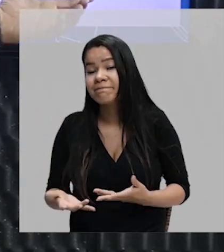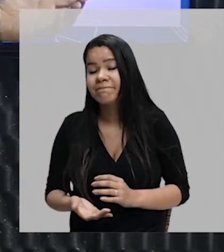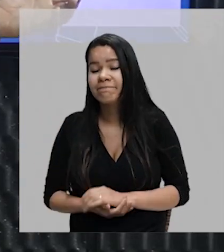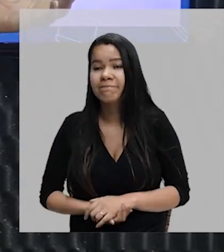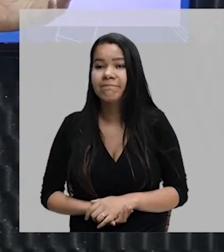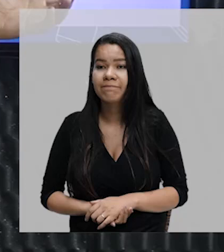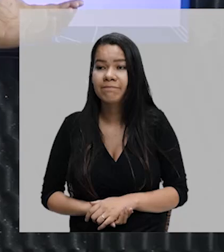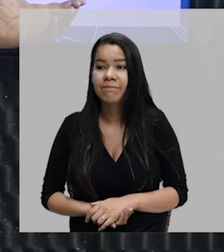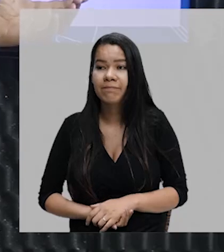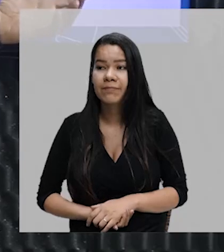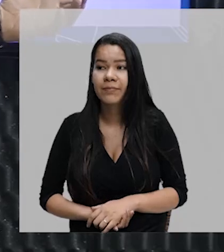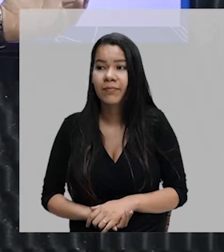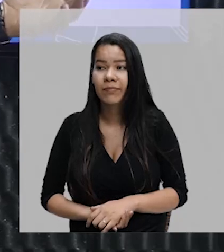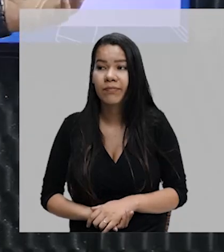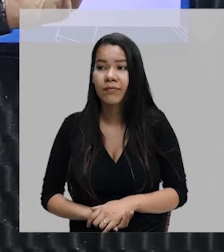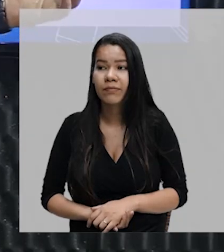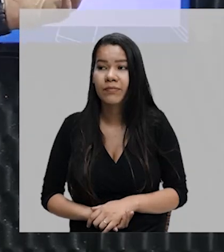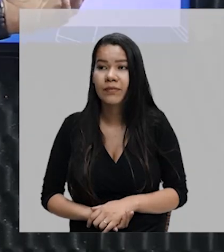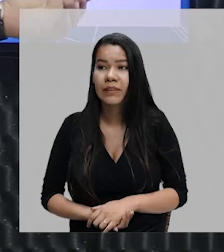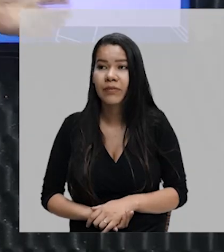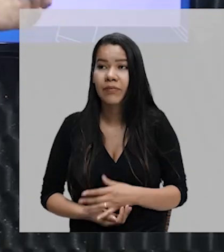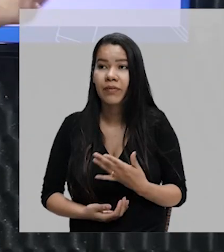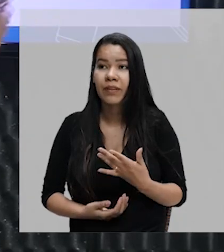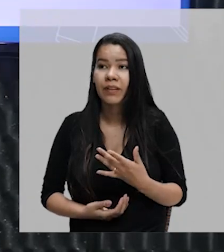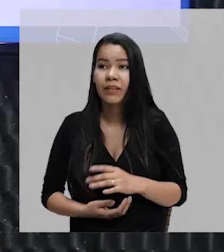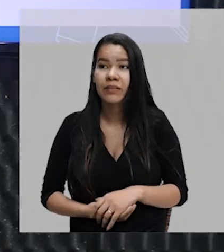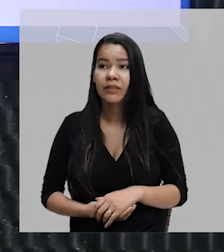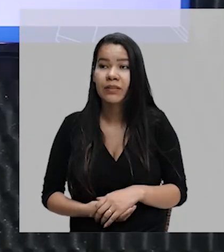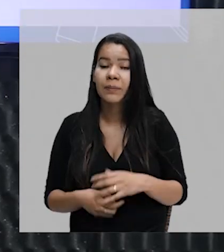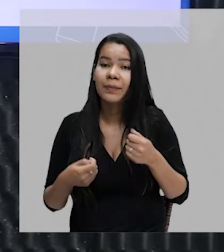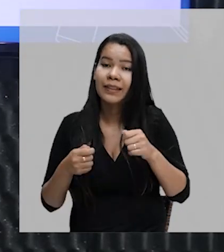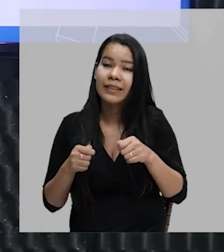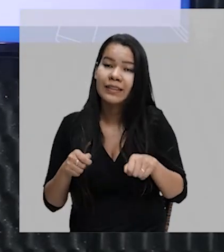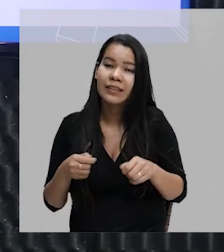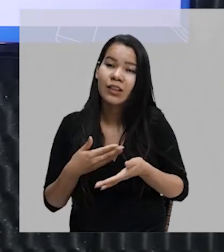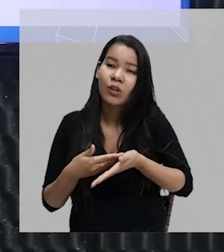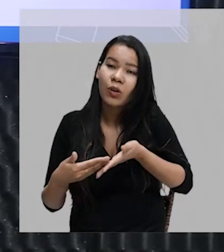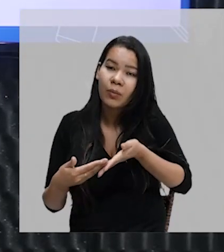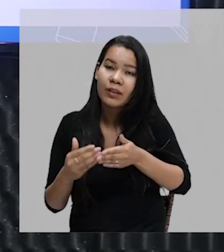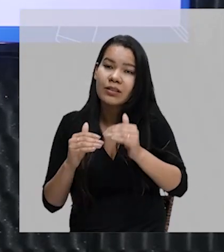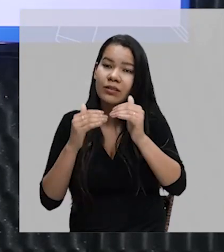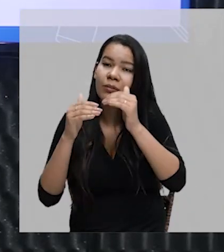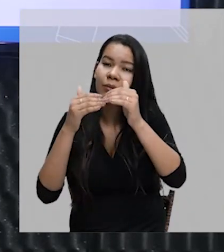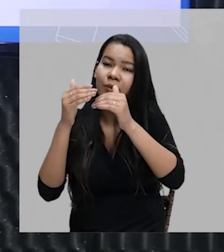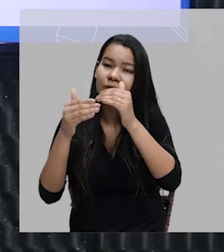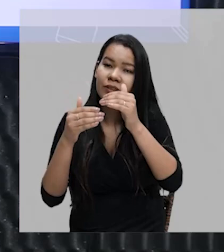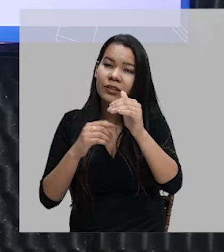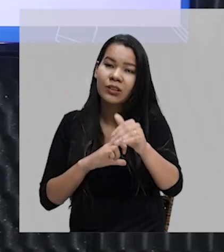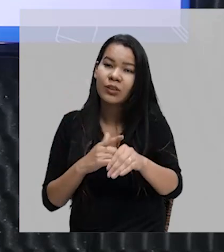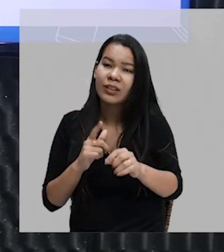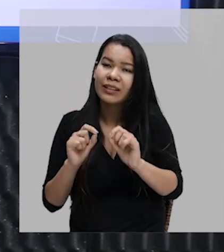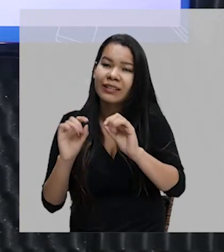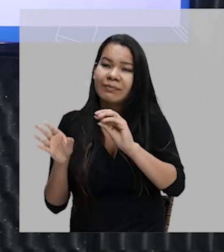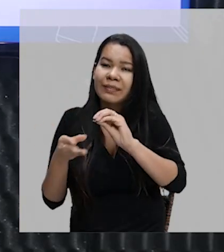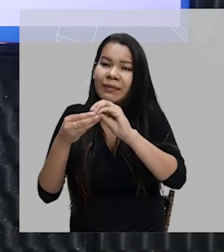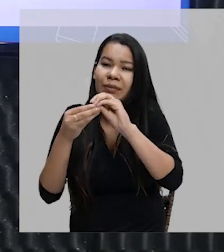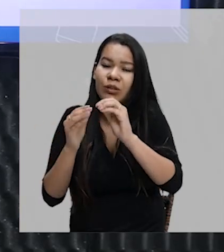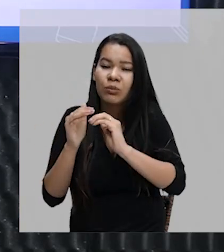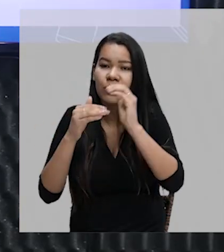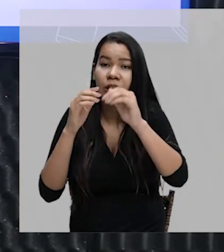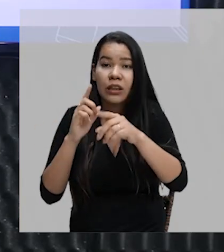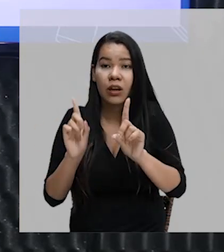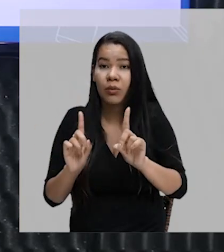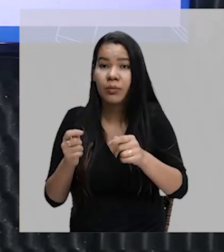elétrica. Tá certo? Então a corrente elétrica ela tem que nascer do processo. Certo? Ela não tem que fazer parte do processo, ela